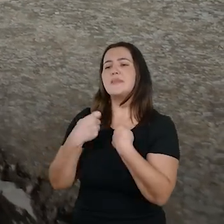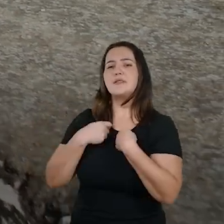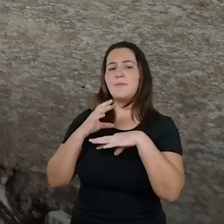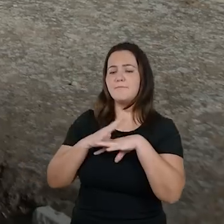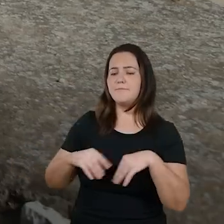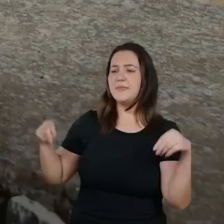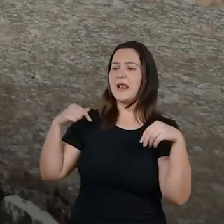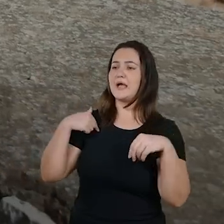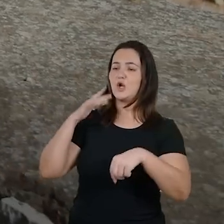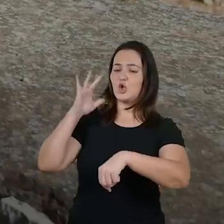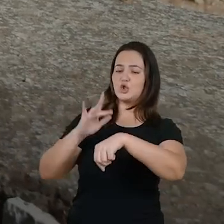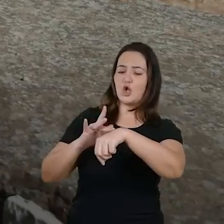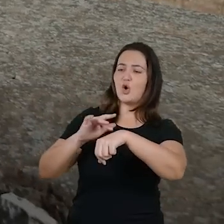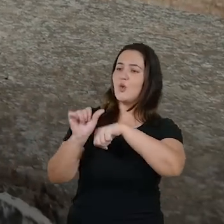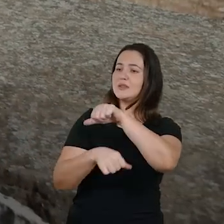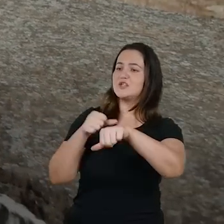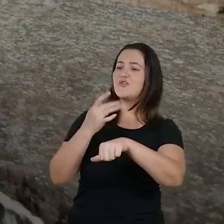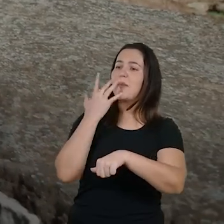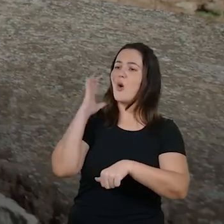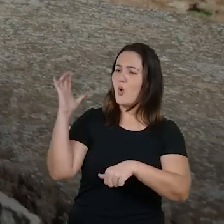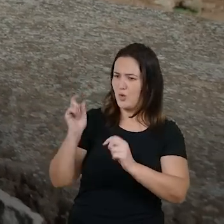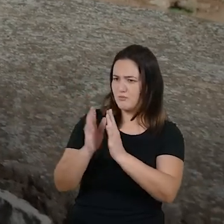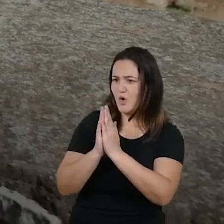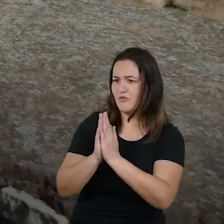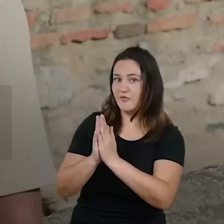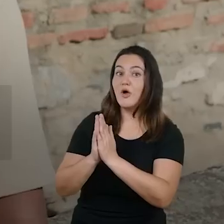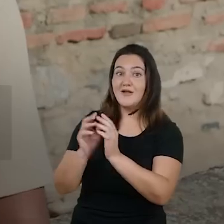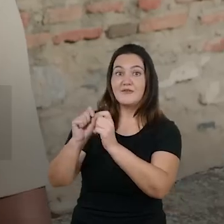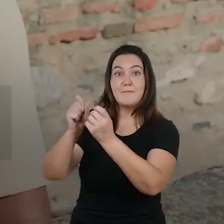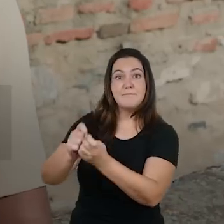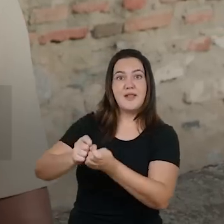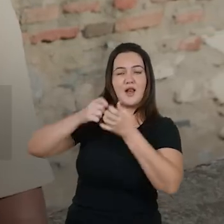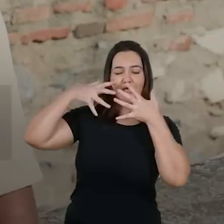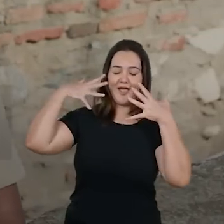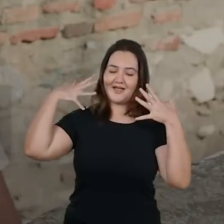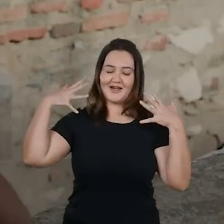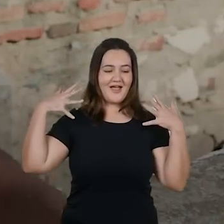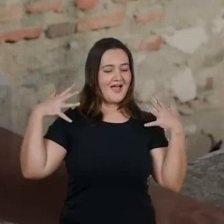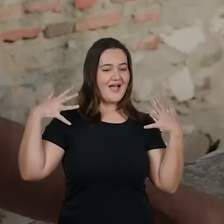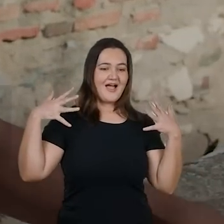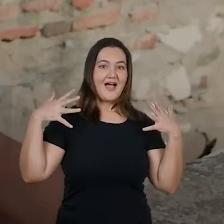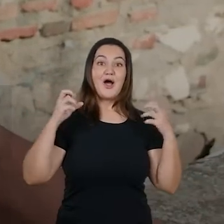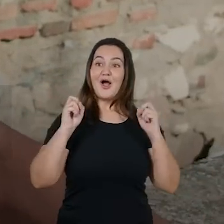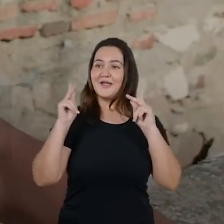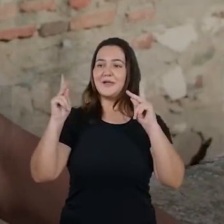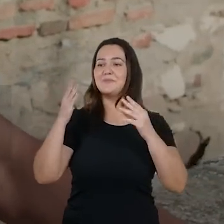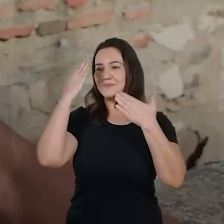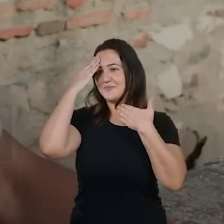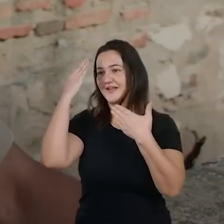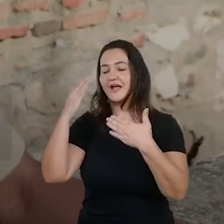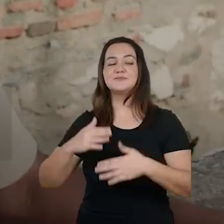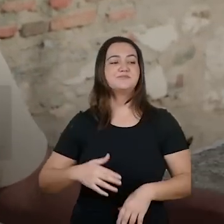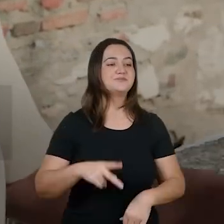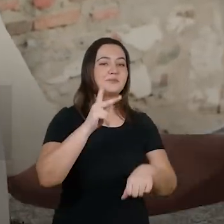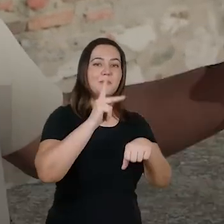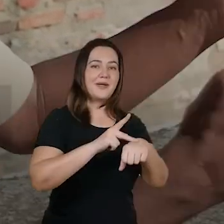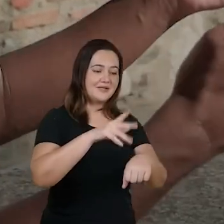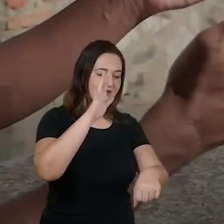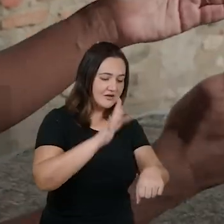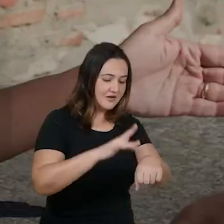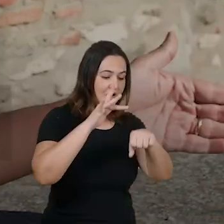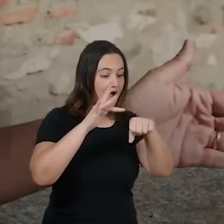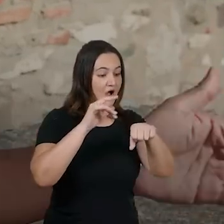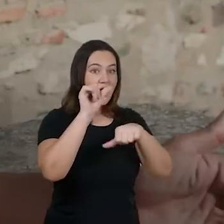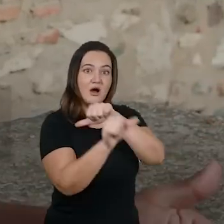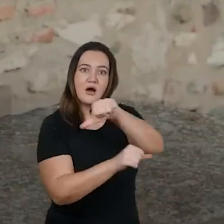ouro. E Dioniso acabou atendendo a sua oração e ele ficou feliz, porque ele pegou um pedaço de pedra, ela virou ouro. Tocou